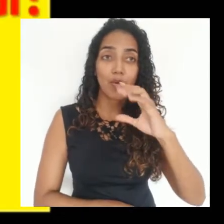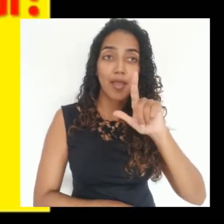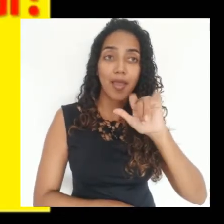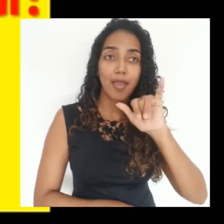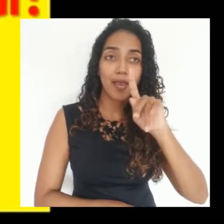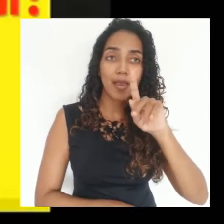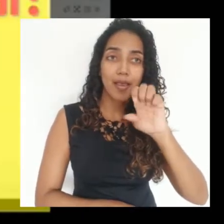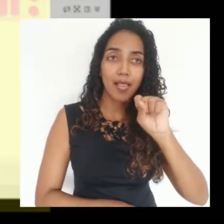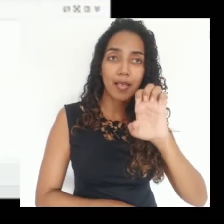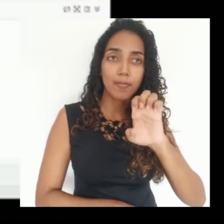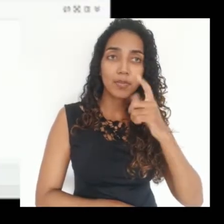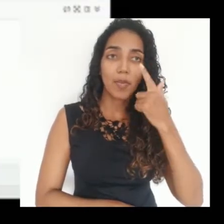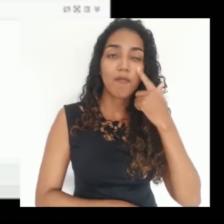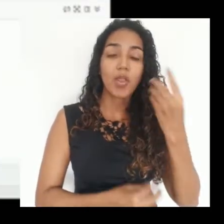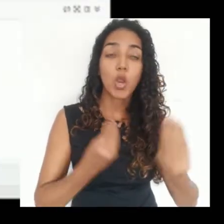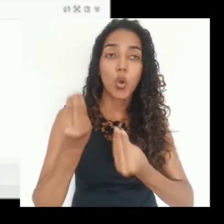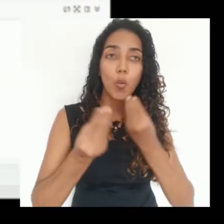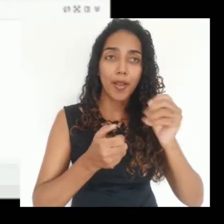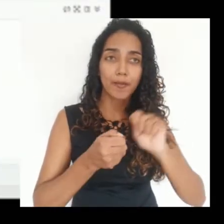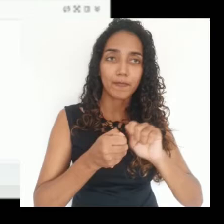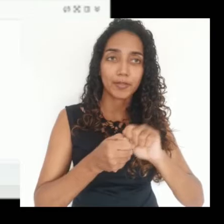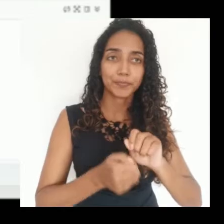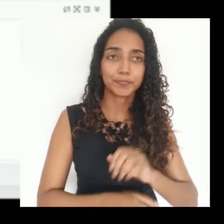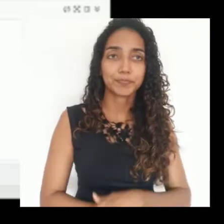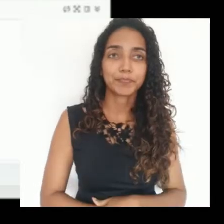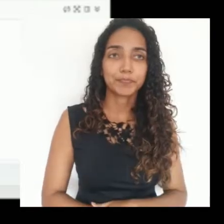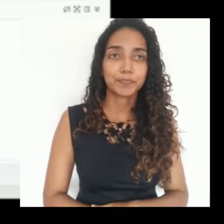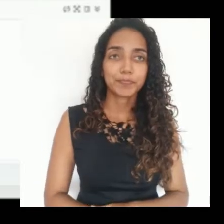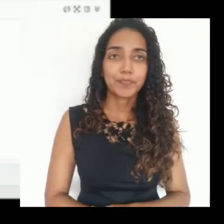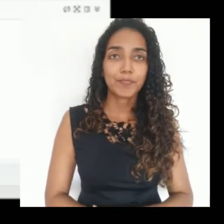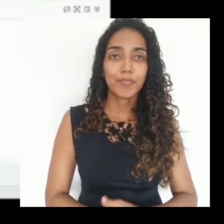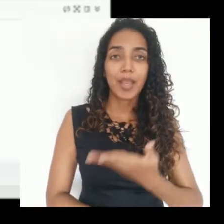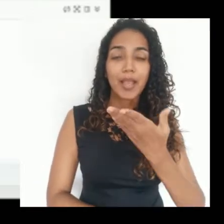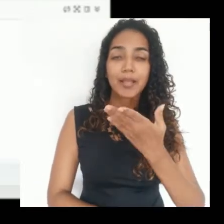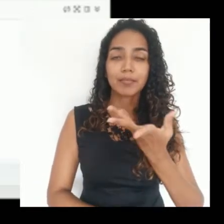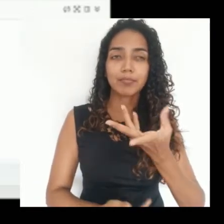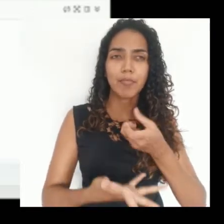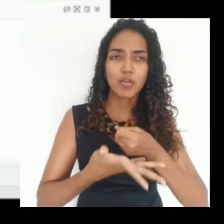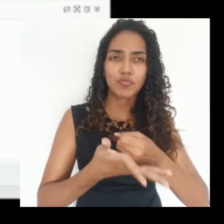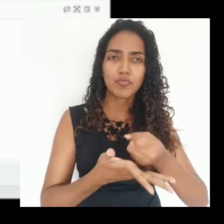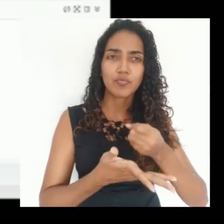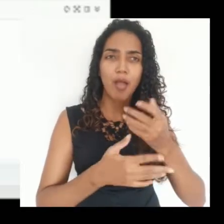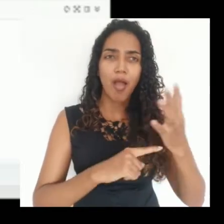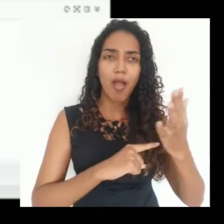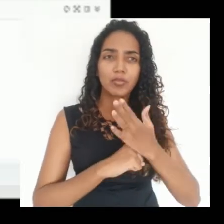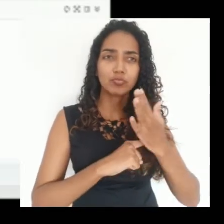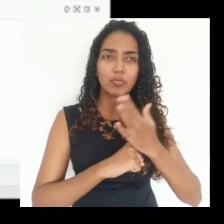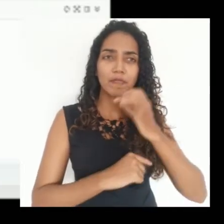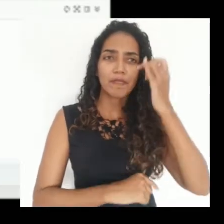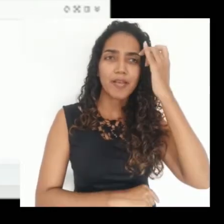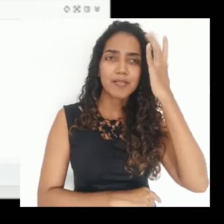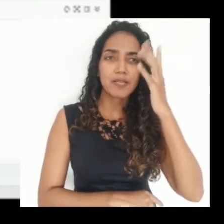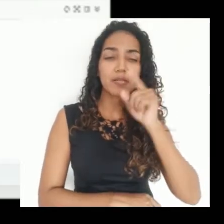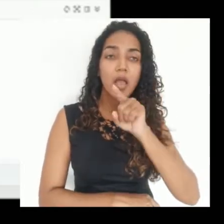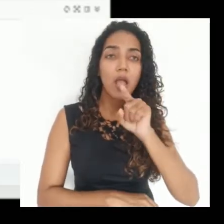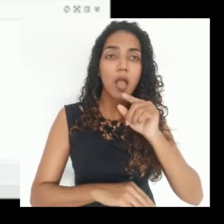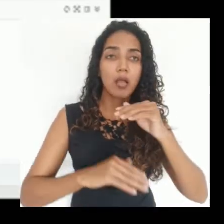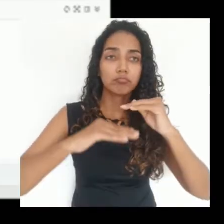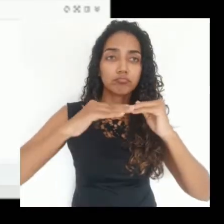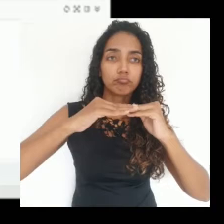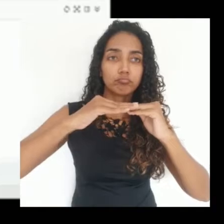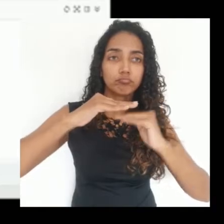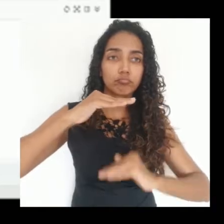feita. Bom, aqui no Eclipse, para facilitar, na parte inferior, eu coloquei justamente o